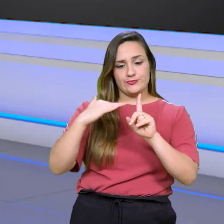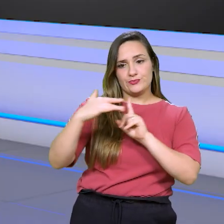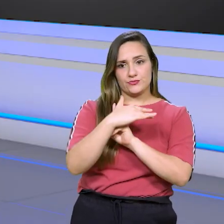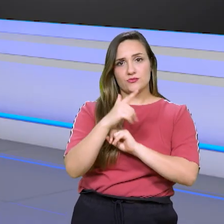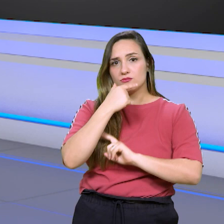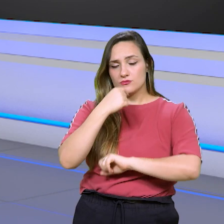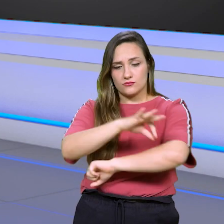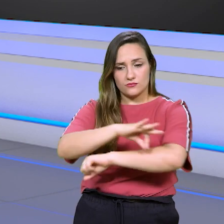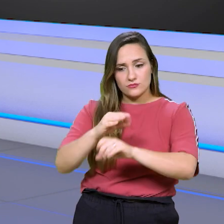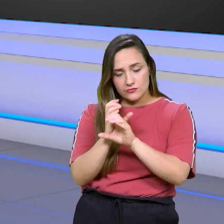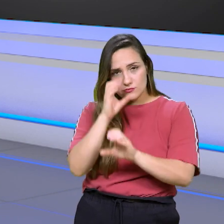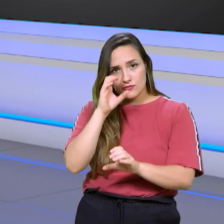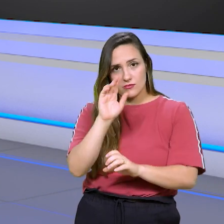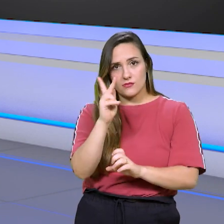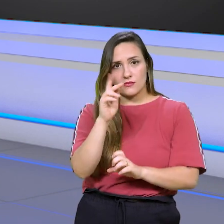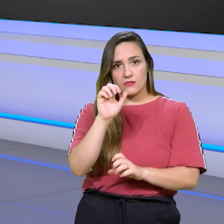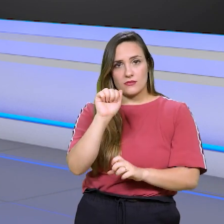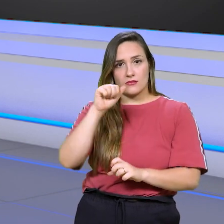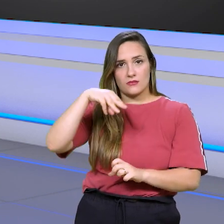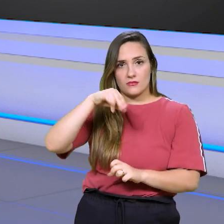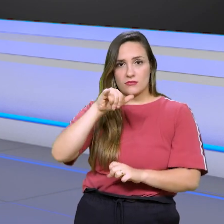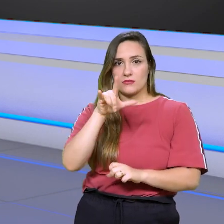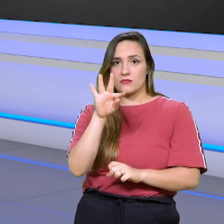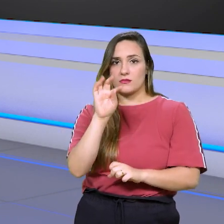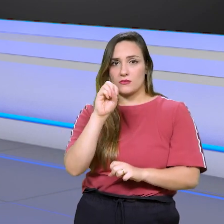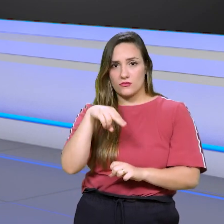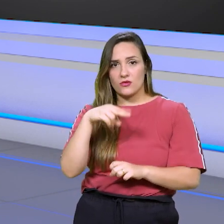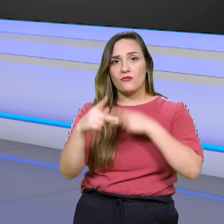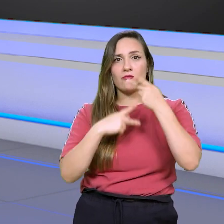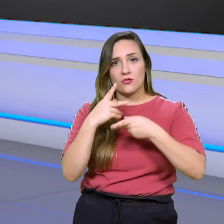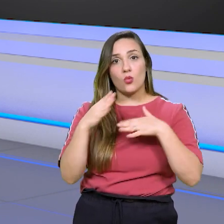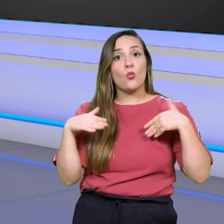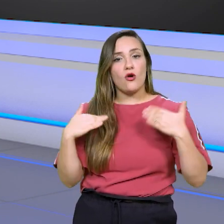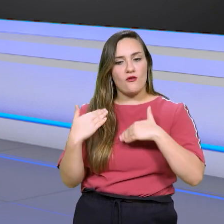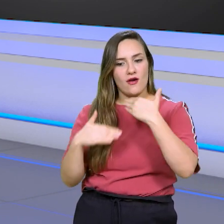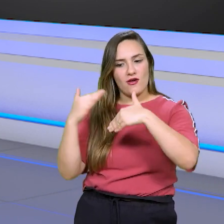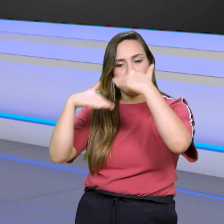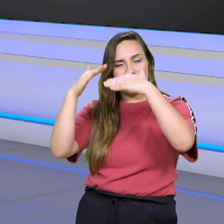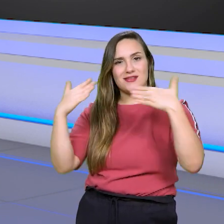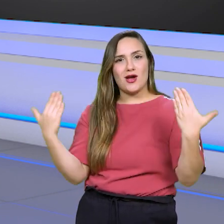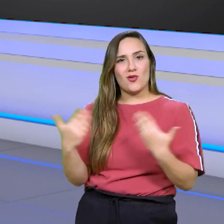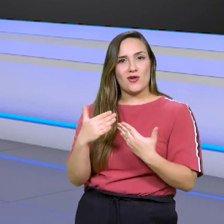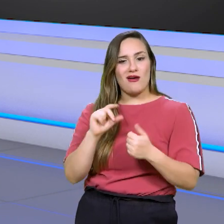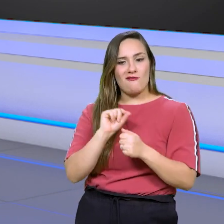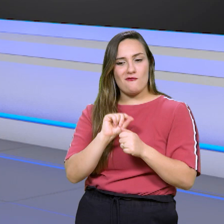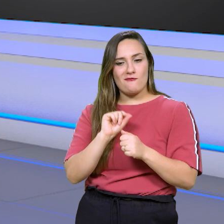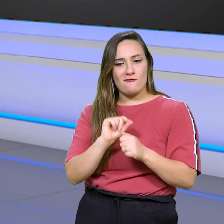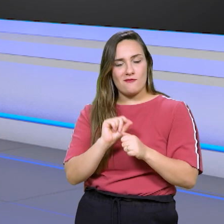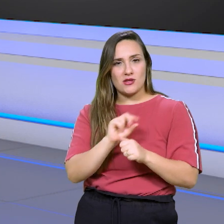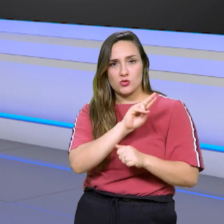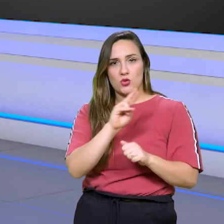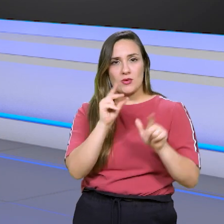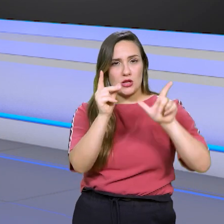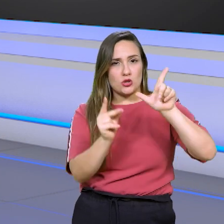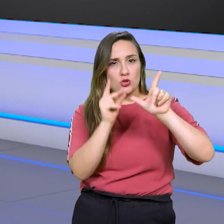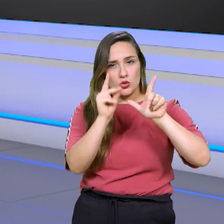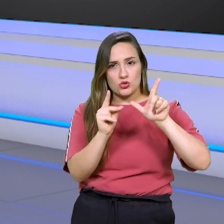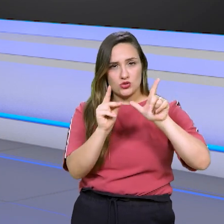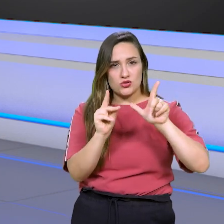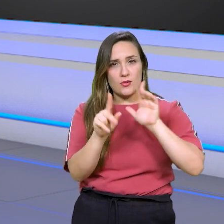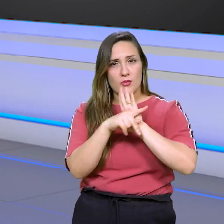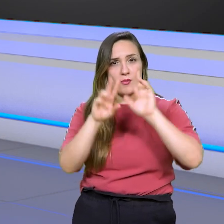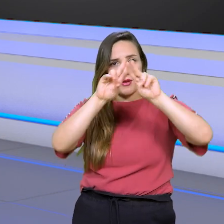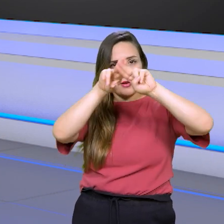do Meio Ambiente, o engenheiro agrônomo Hamilton Rondon destacou na tribuna os avanços no procedimento da